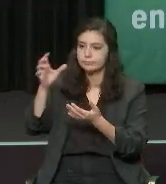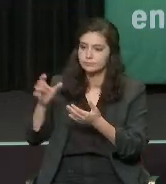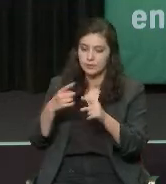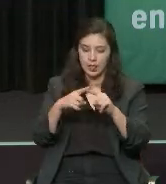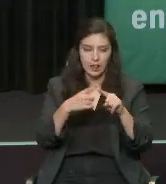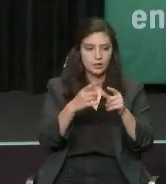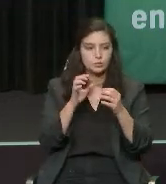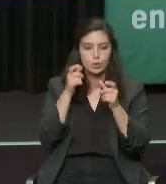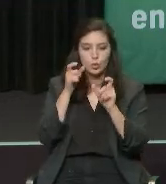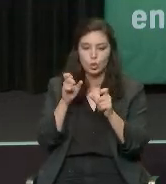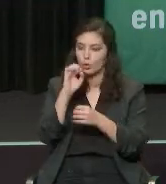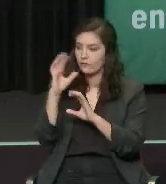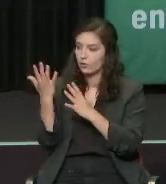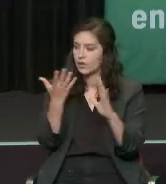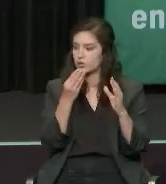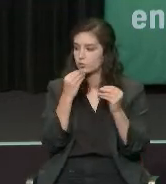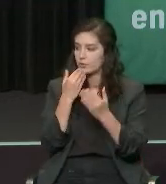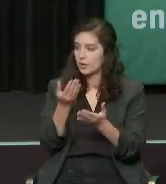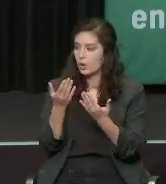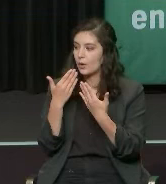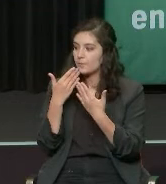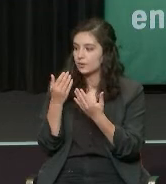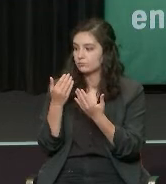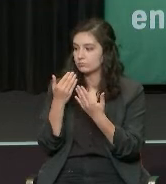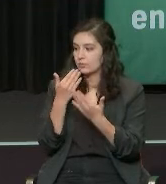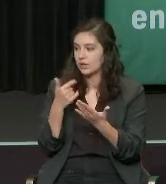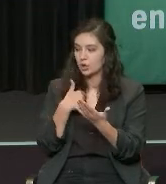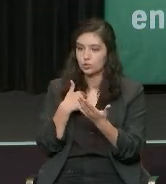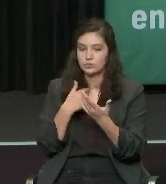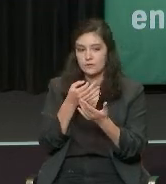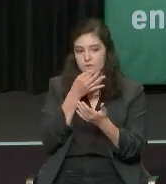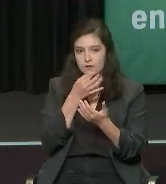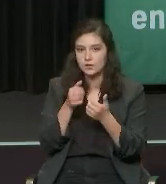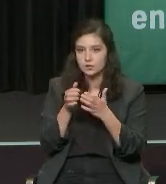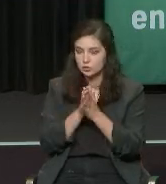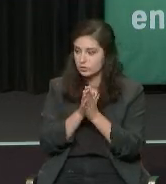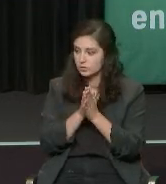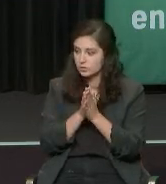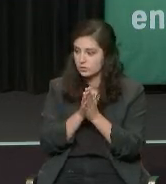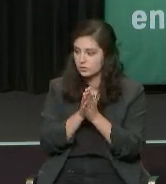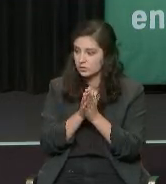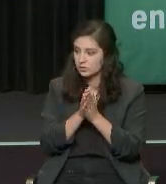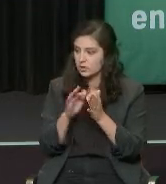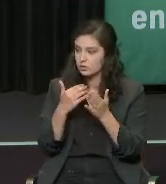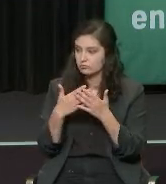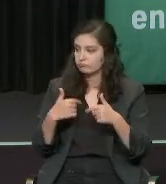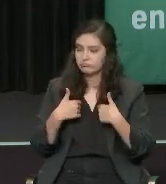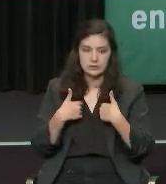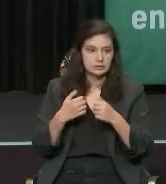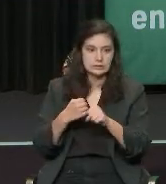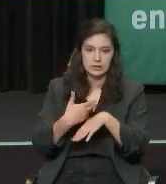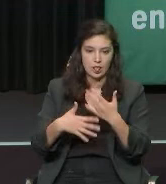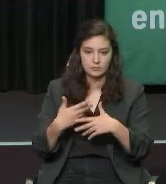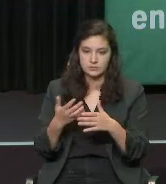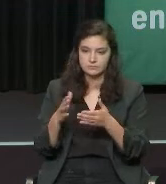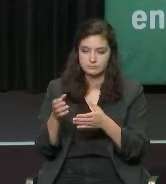monitorização da floresta. Obrigada. Nada, é um prazer, e eu vou falar sobretudo, quer dizer, o CEOS tem imensas iniciativas de integração dos dados e